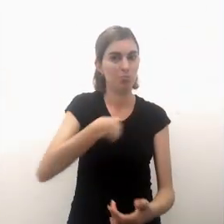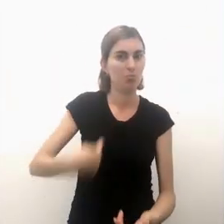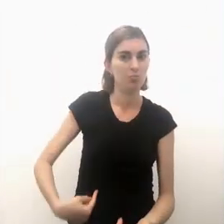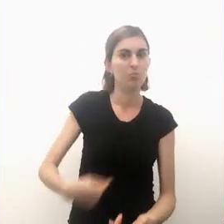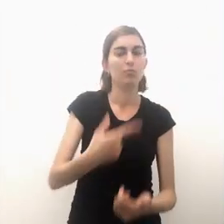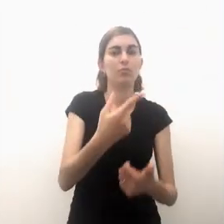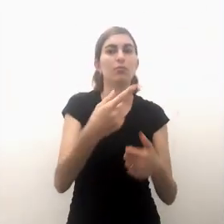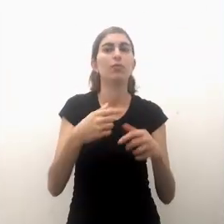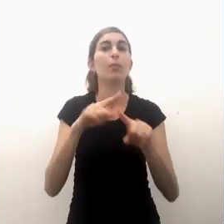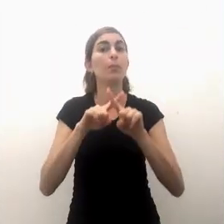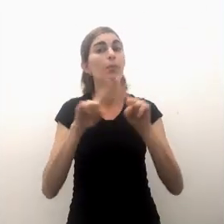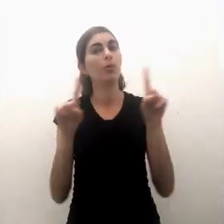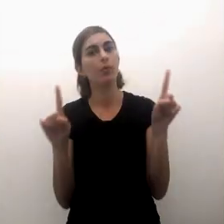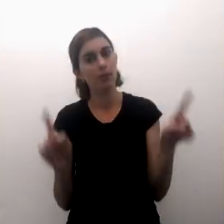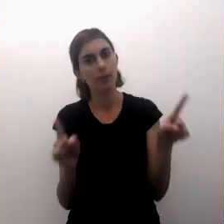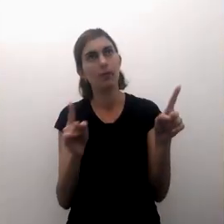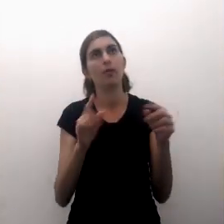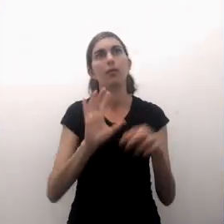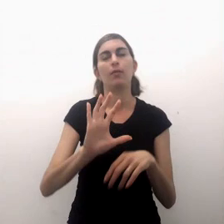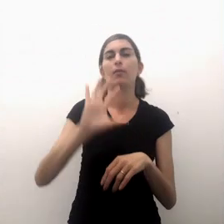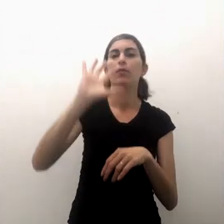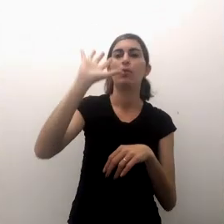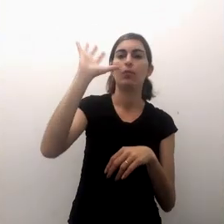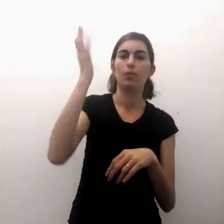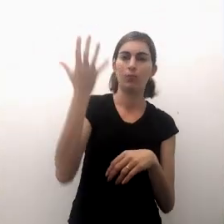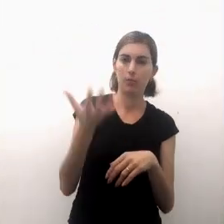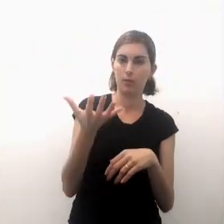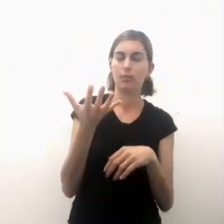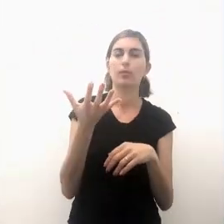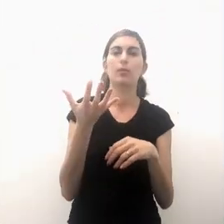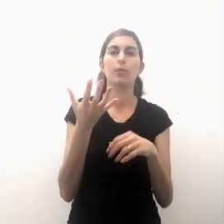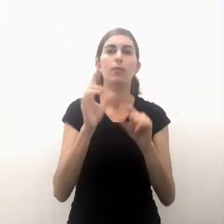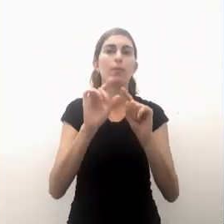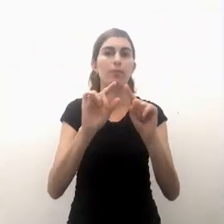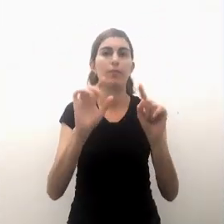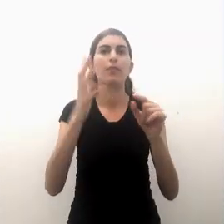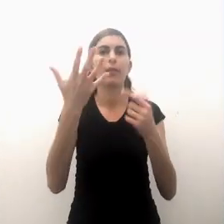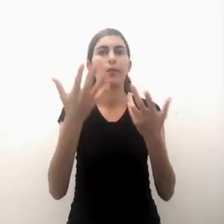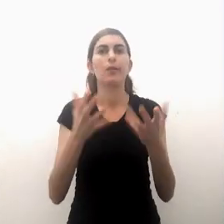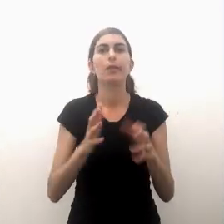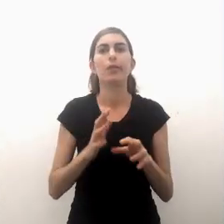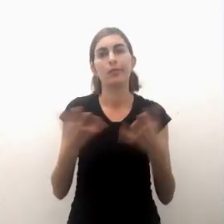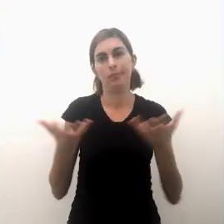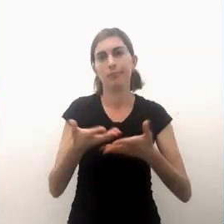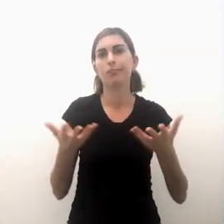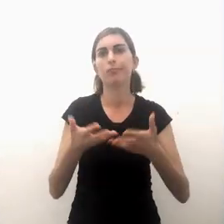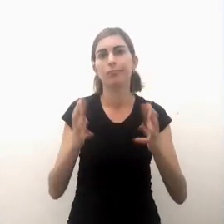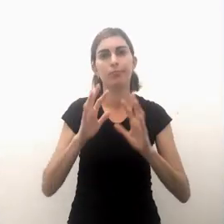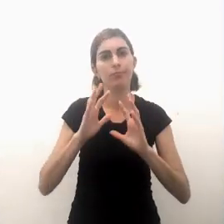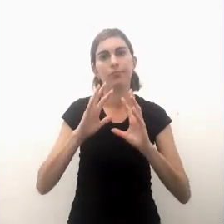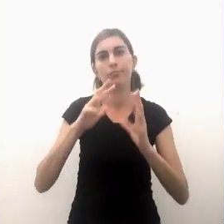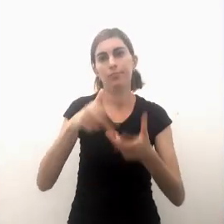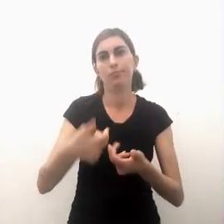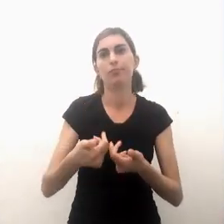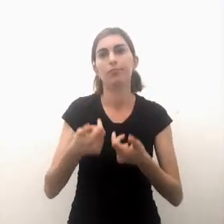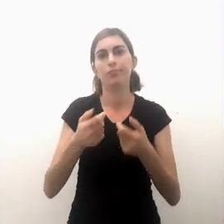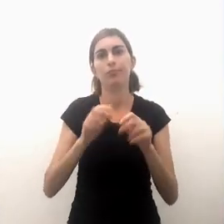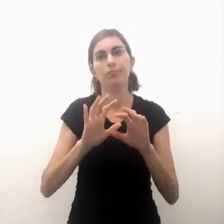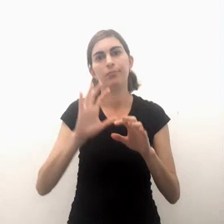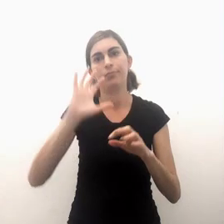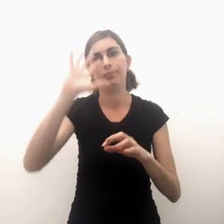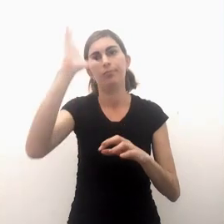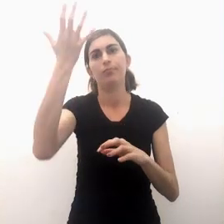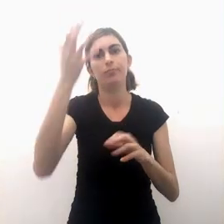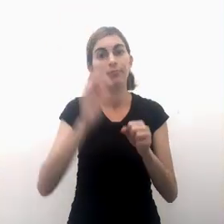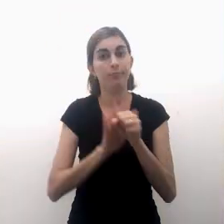acordo chinês. Porém, aconteceu esse fenômeno, né, que estamos vivendo agora, natural,